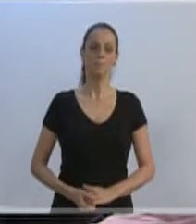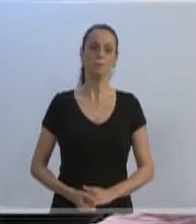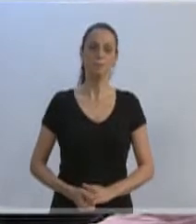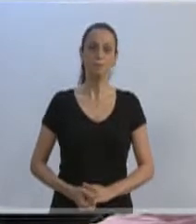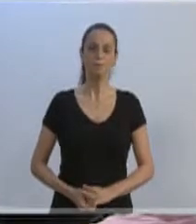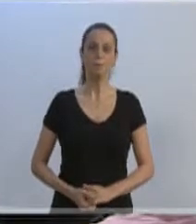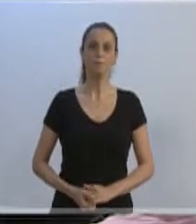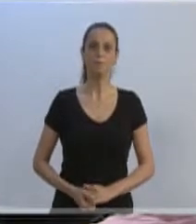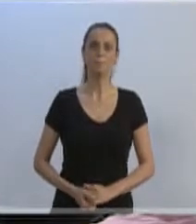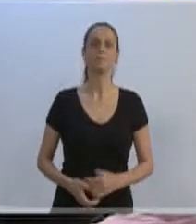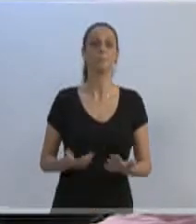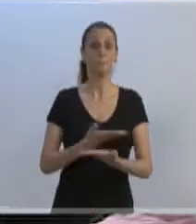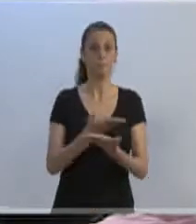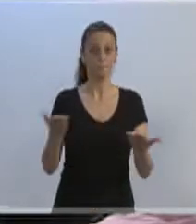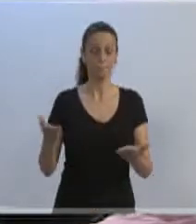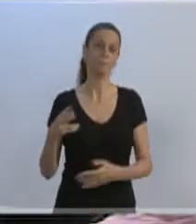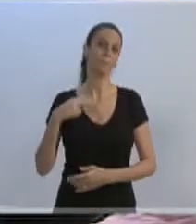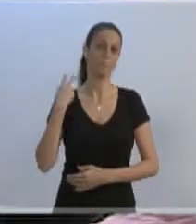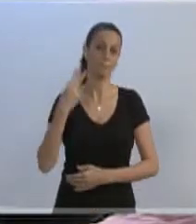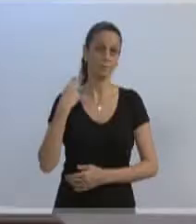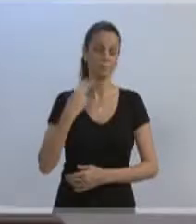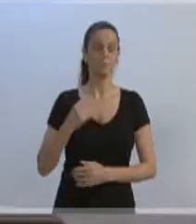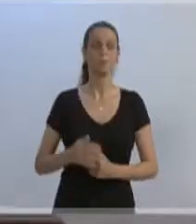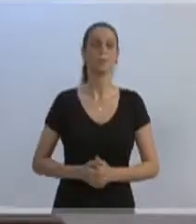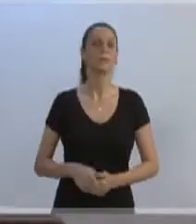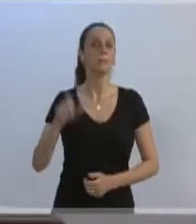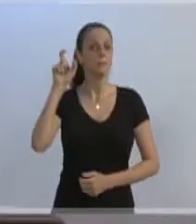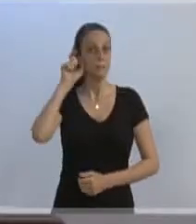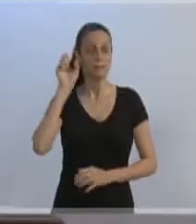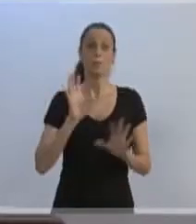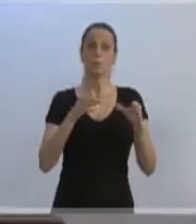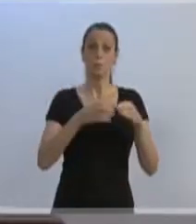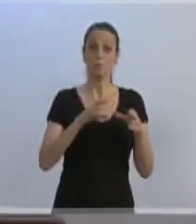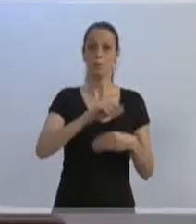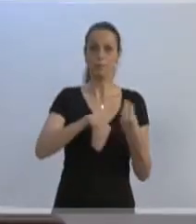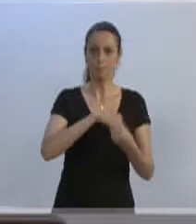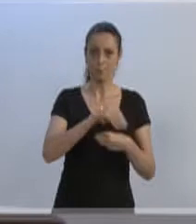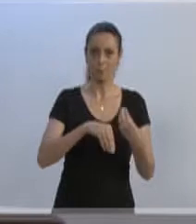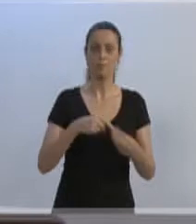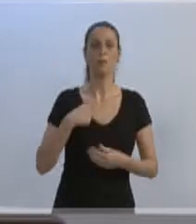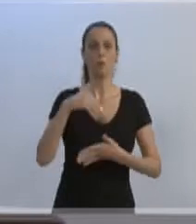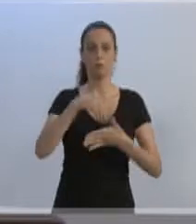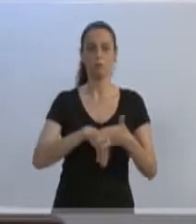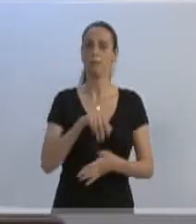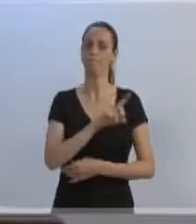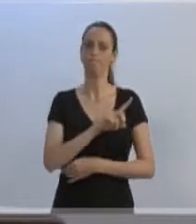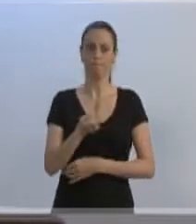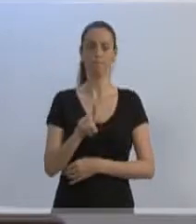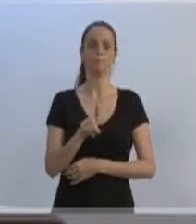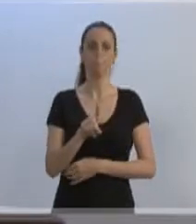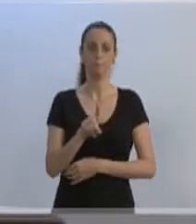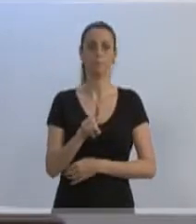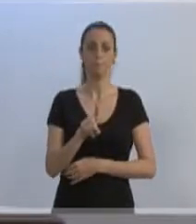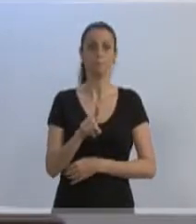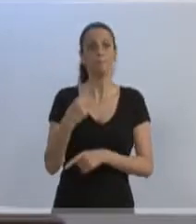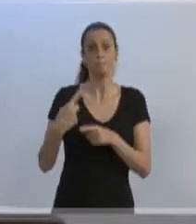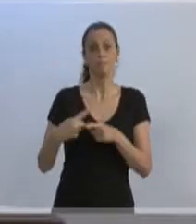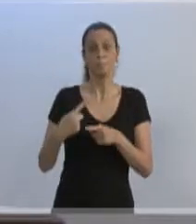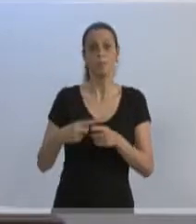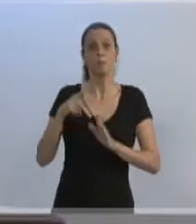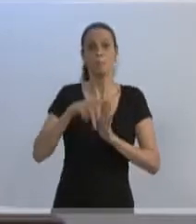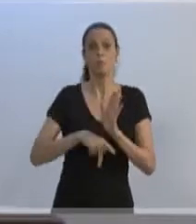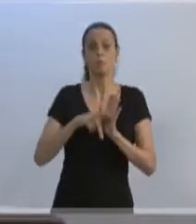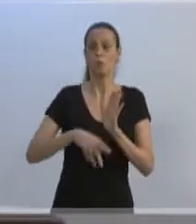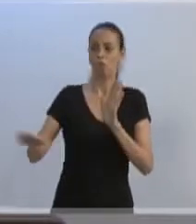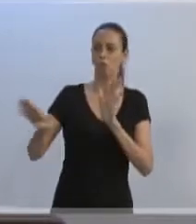colegas vereadores primeiramente vereadores na comissão mista votei não em protesto à questão dos projetos que chegam nesta